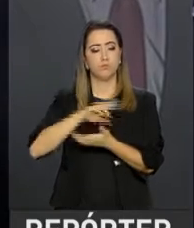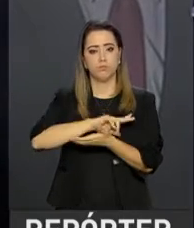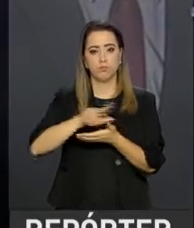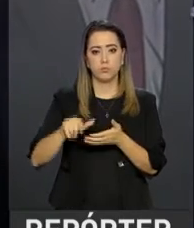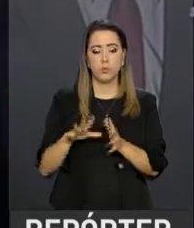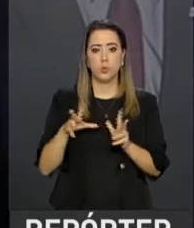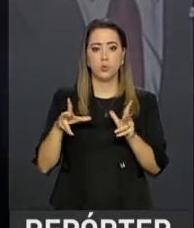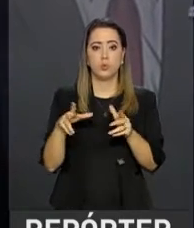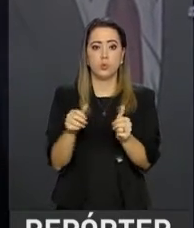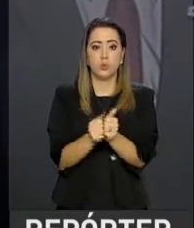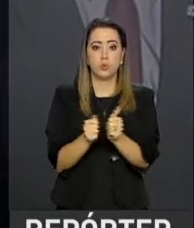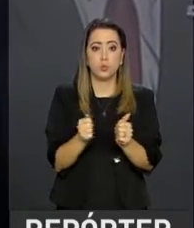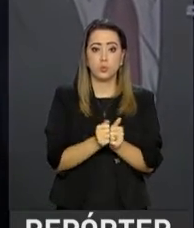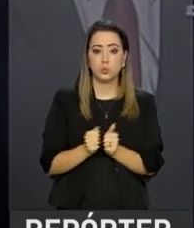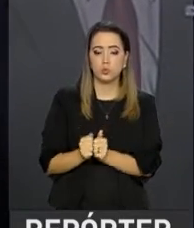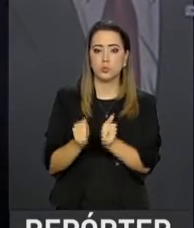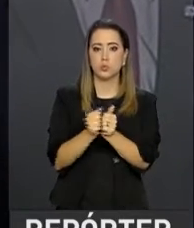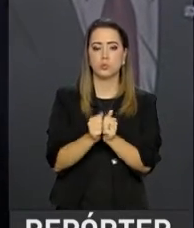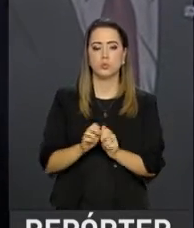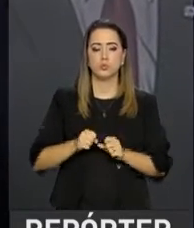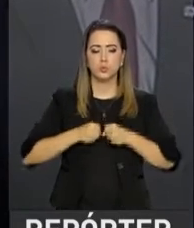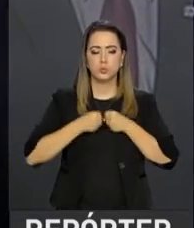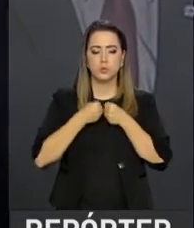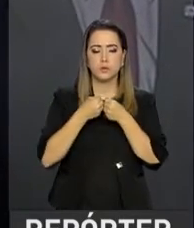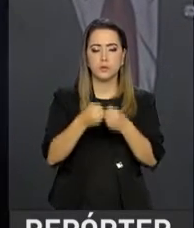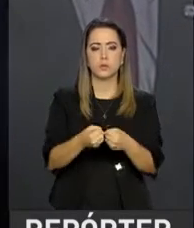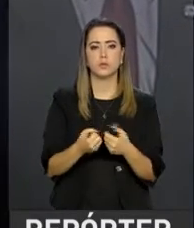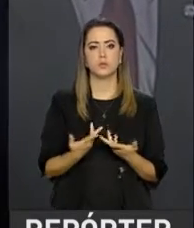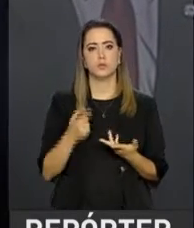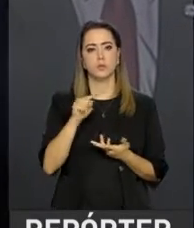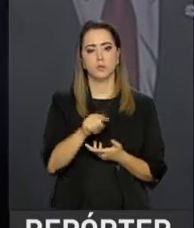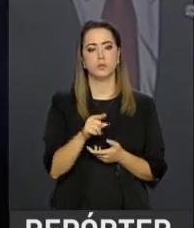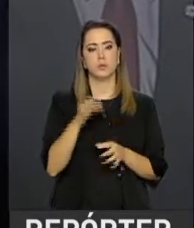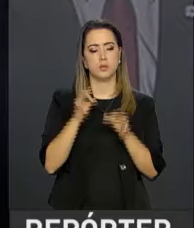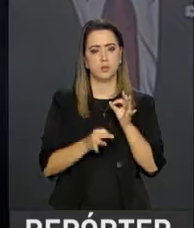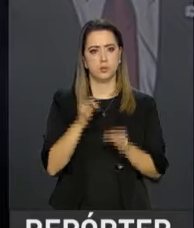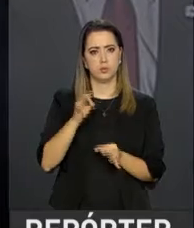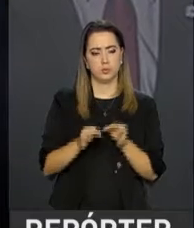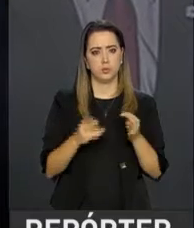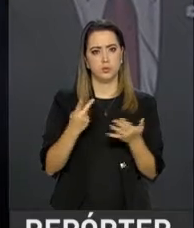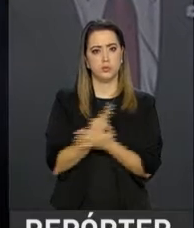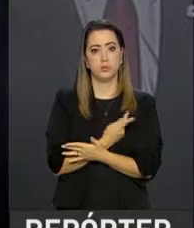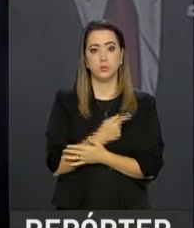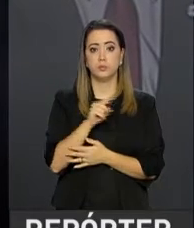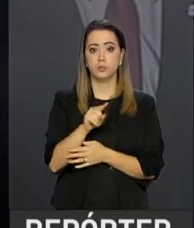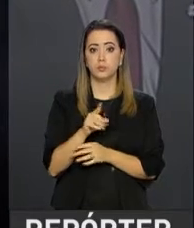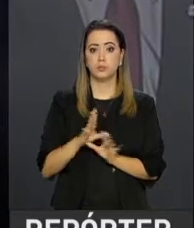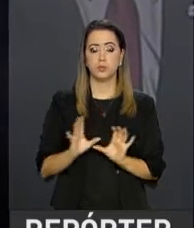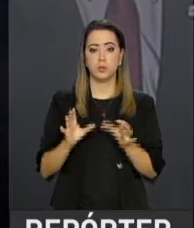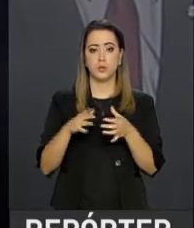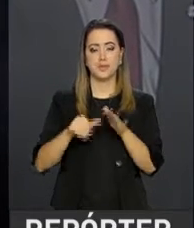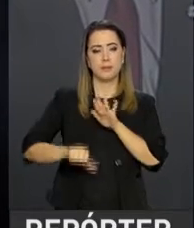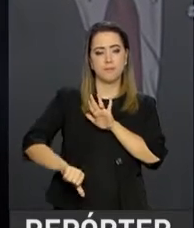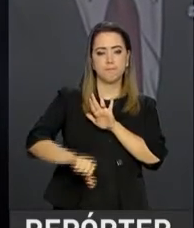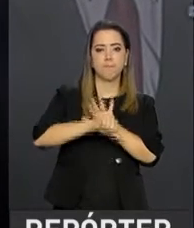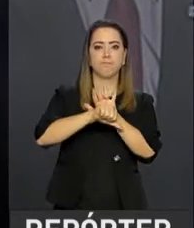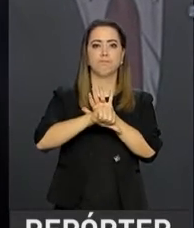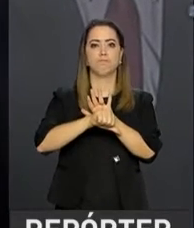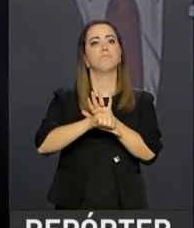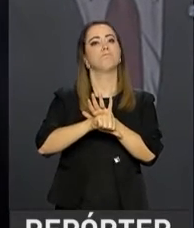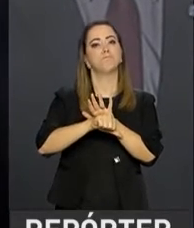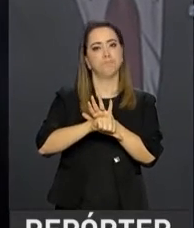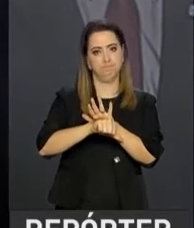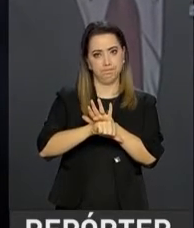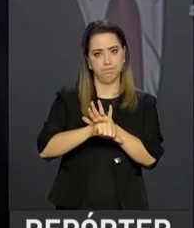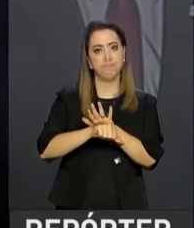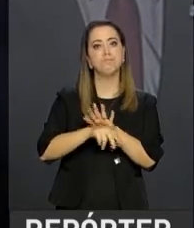Aeronáutica. Todos somando esforços para que a justiça seja feita. E esse bárbaro crime, ele